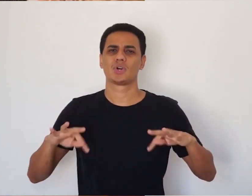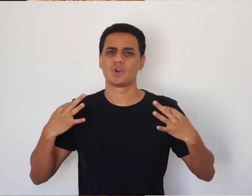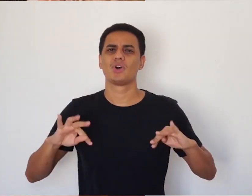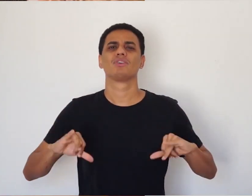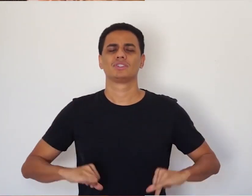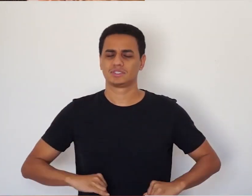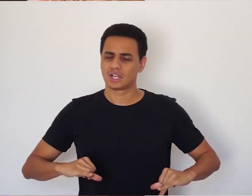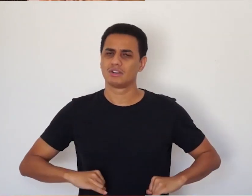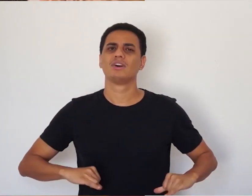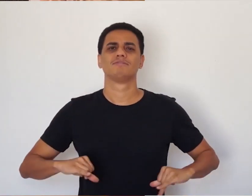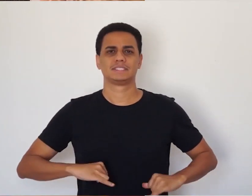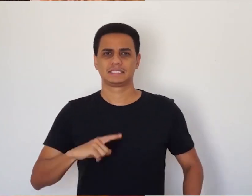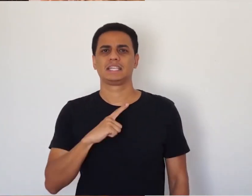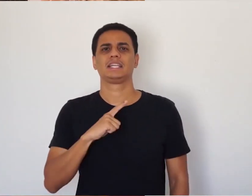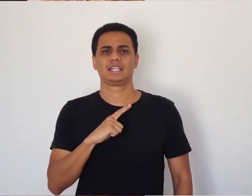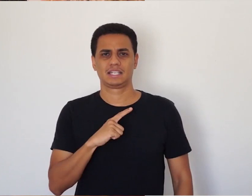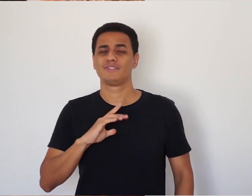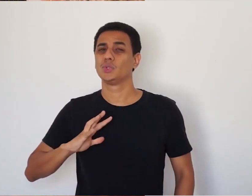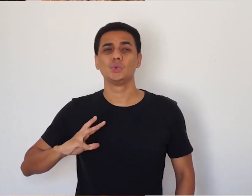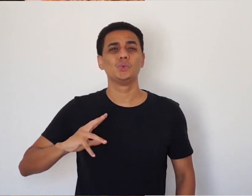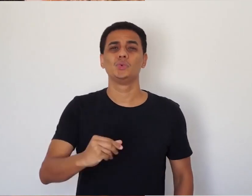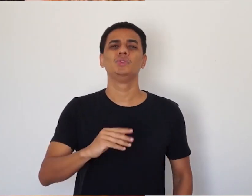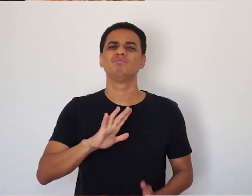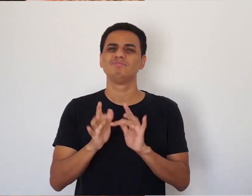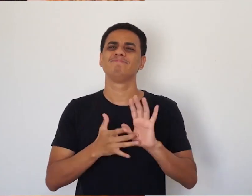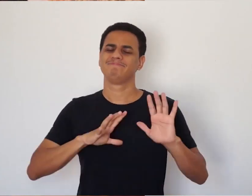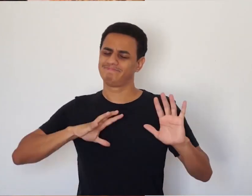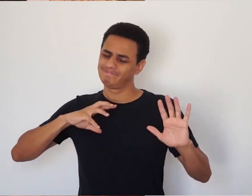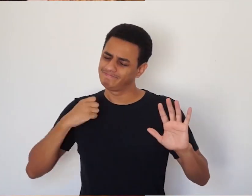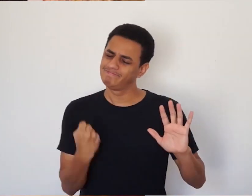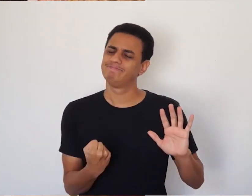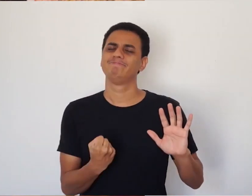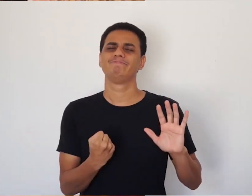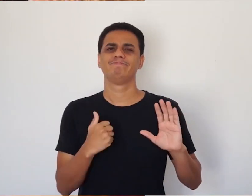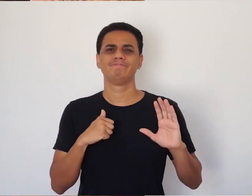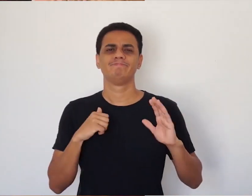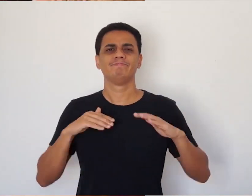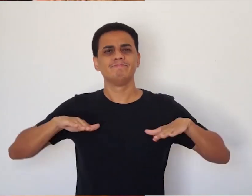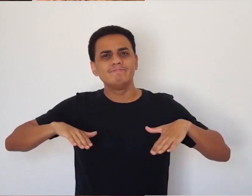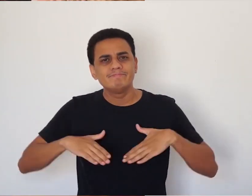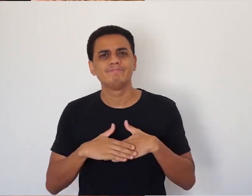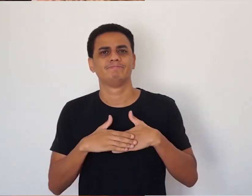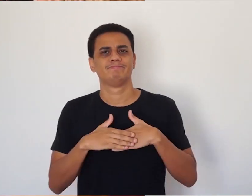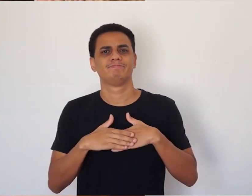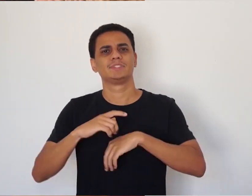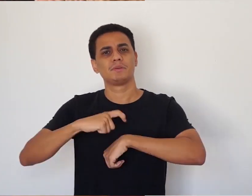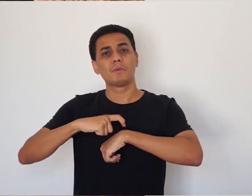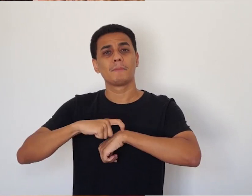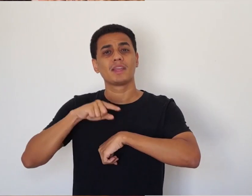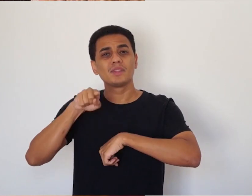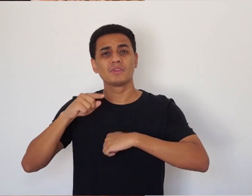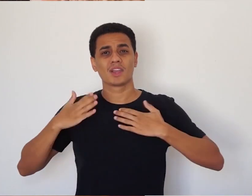lembrando disso, lembrando das dores que Jesus passou, de tudo que ele enfrentou, não é? E como